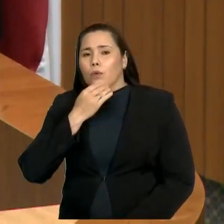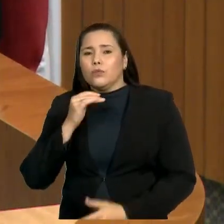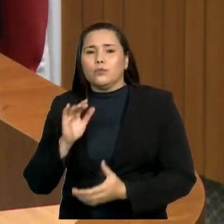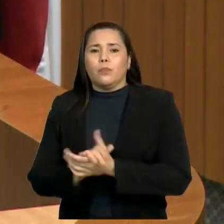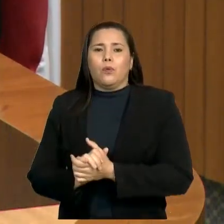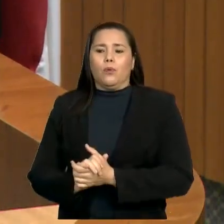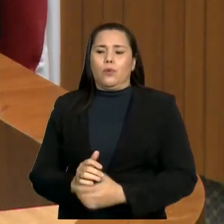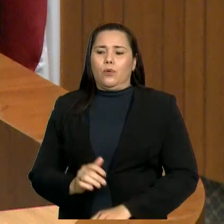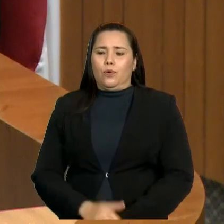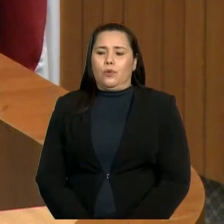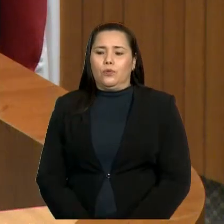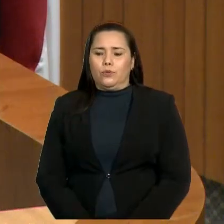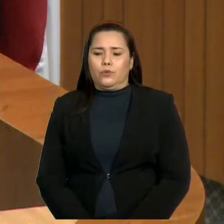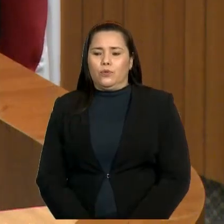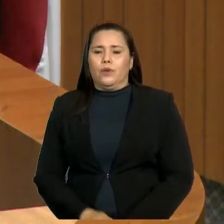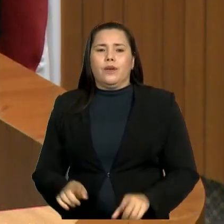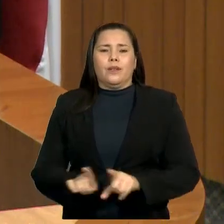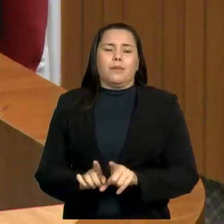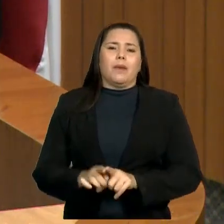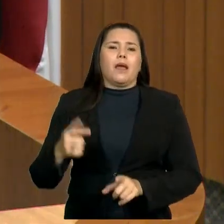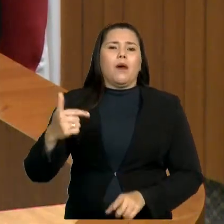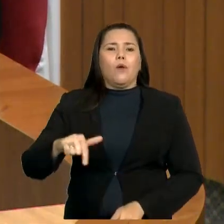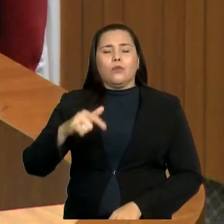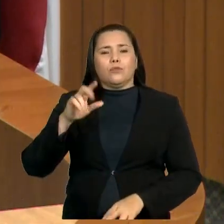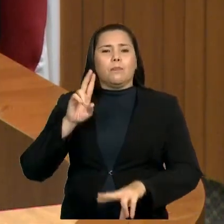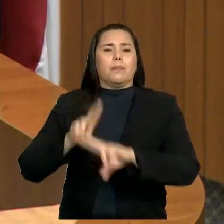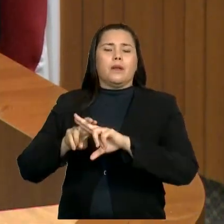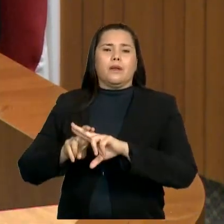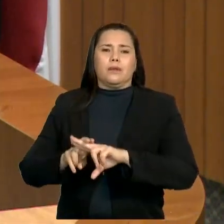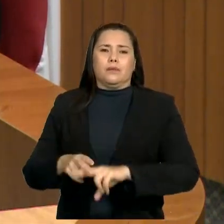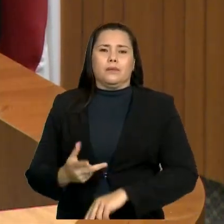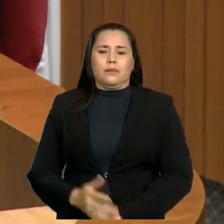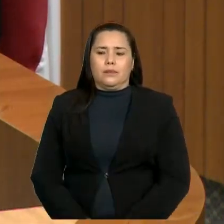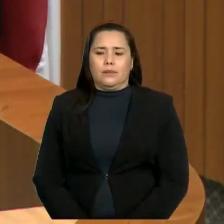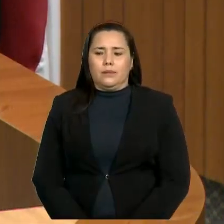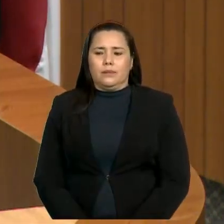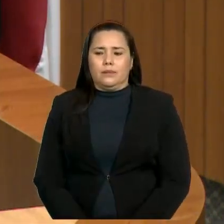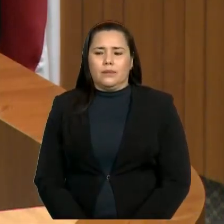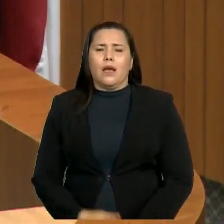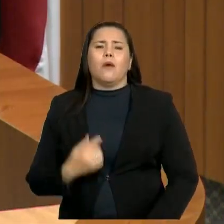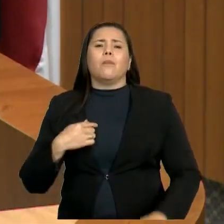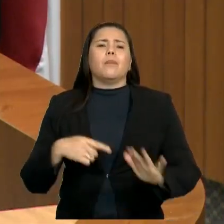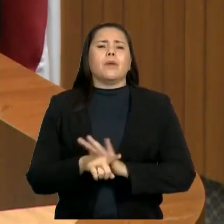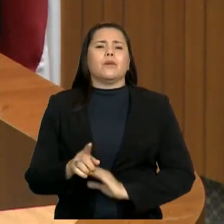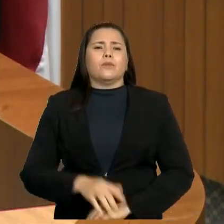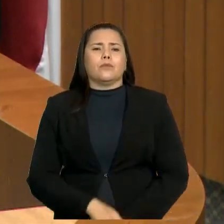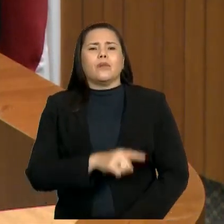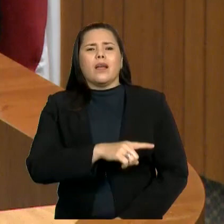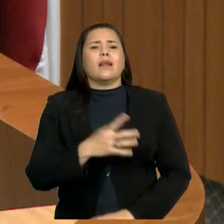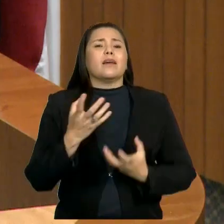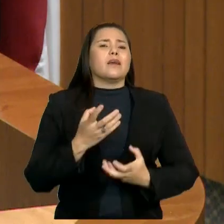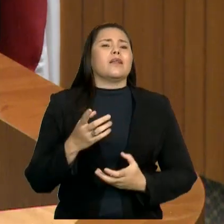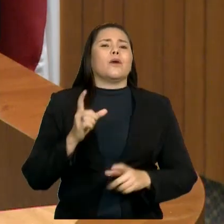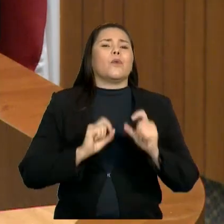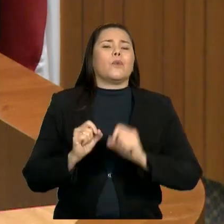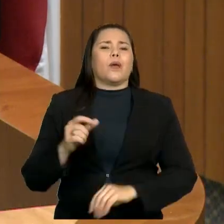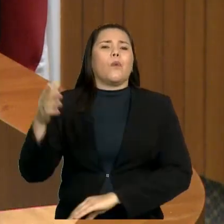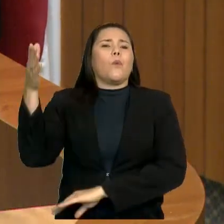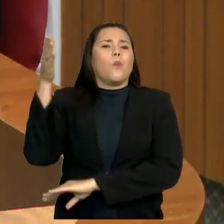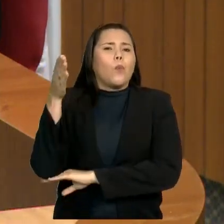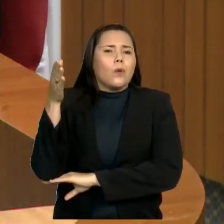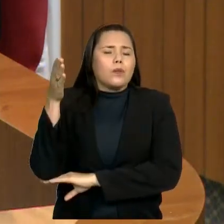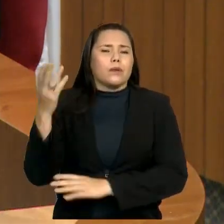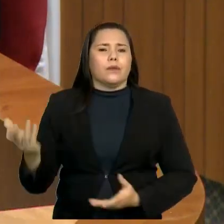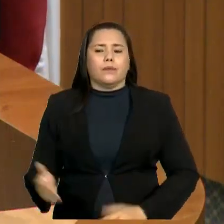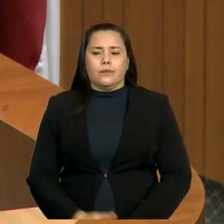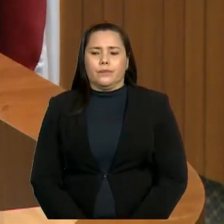carcerário no Brasil e no mundo ela queria o quê um hotel agora imagina você nós